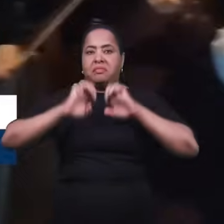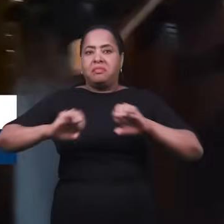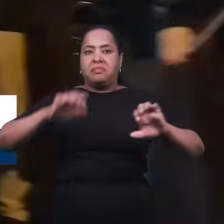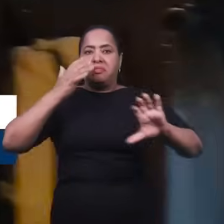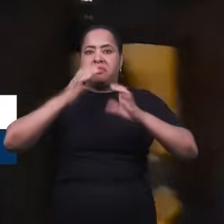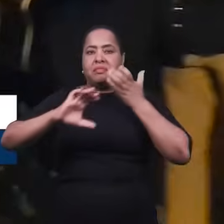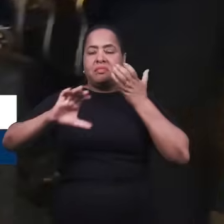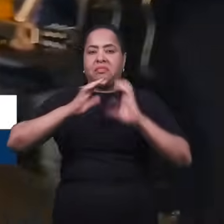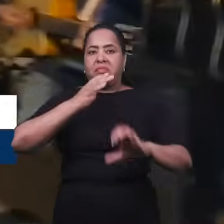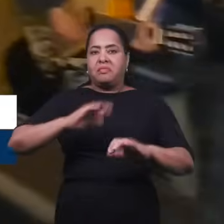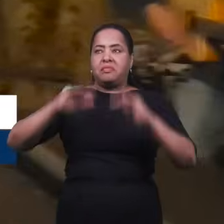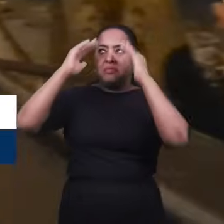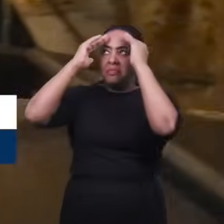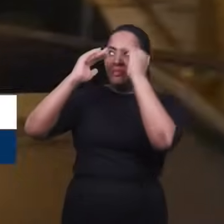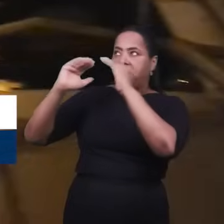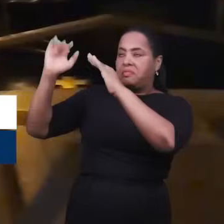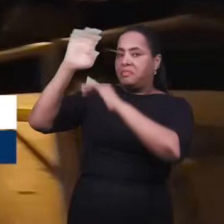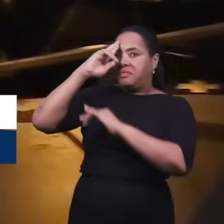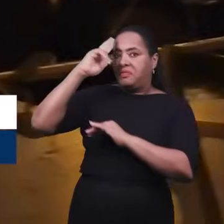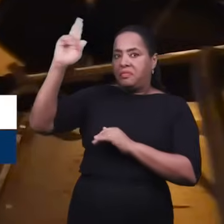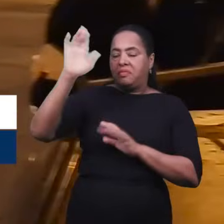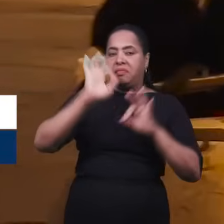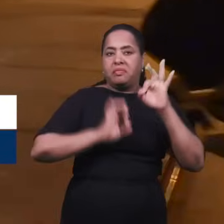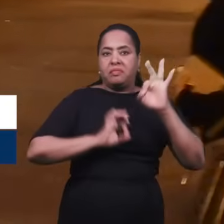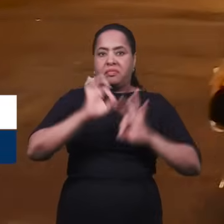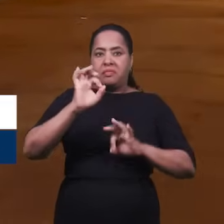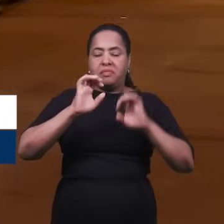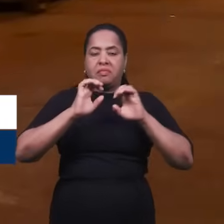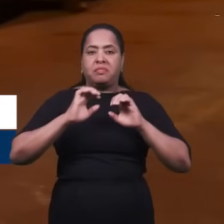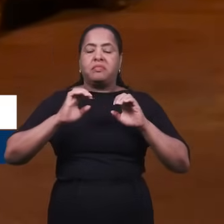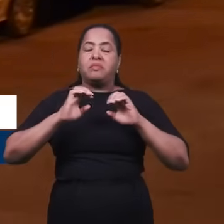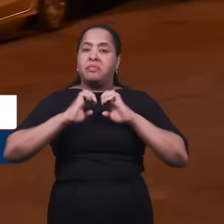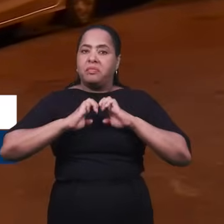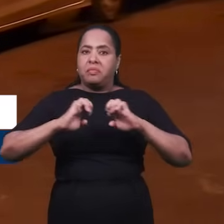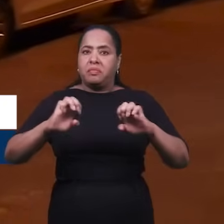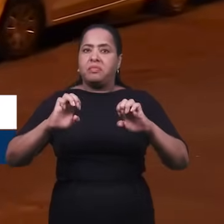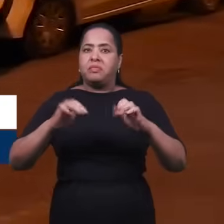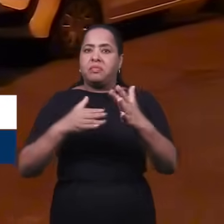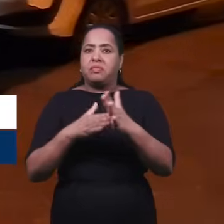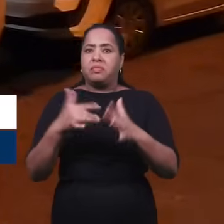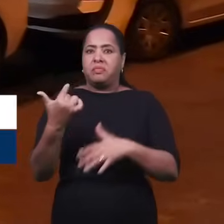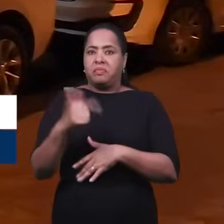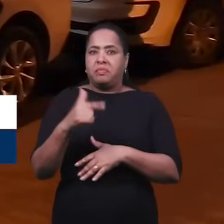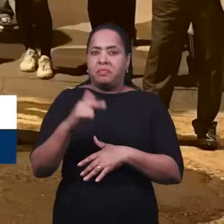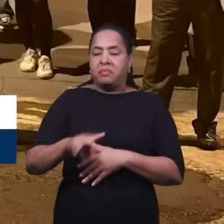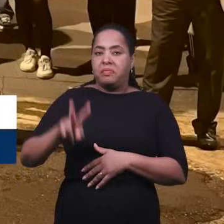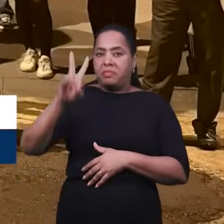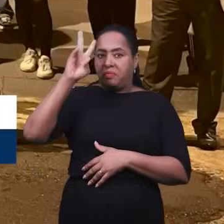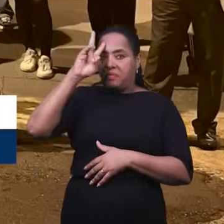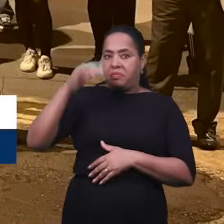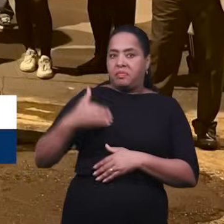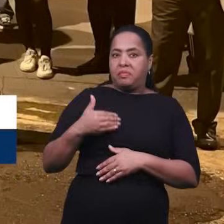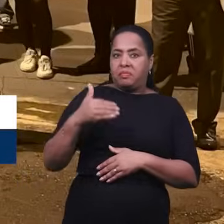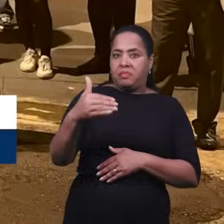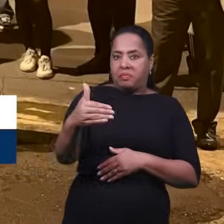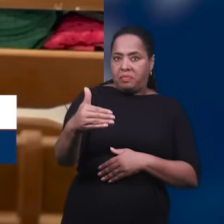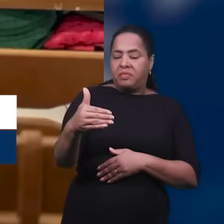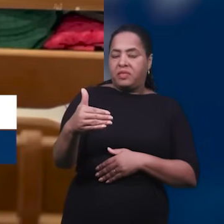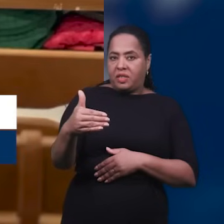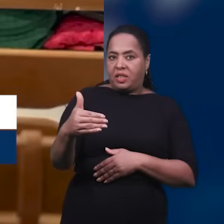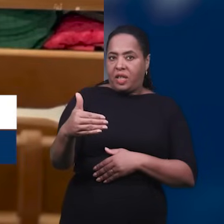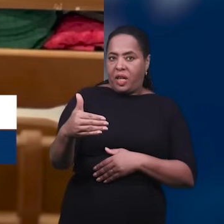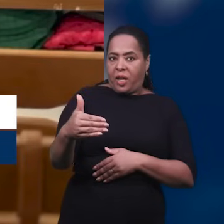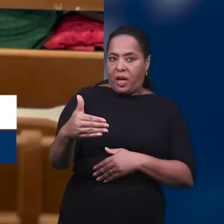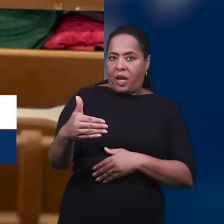serenata, cumprindo a orientação do Senhor e já nos preparando para o Evangelho Sem Fronteiras, que acontecerá na próxima semana.